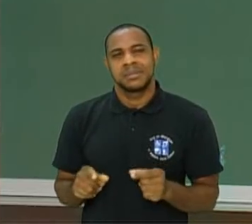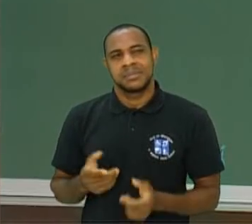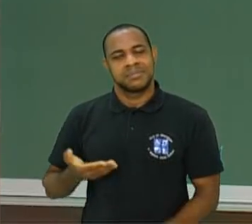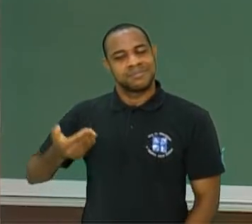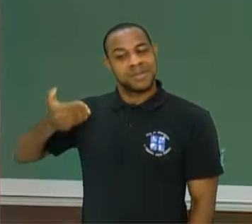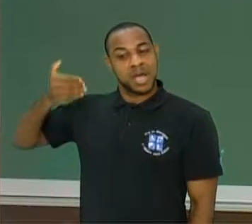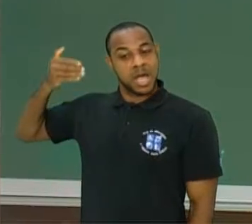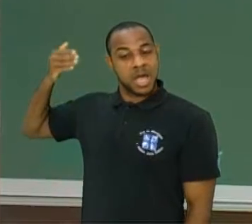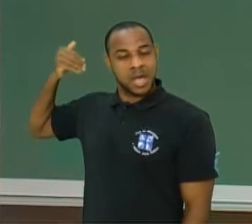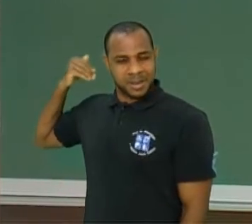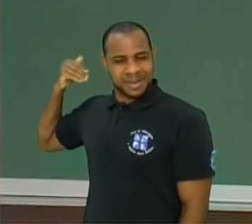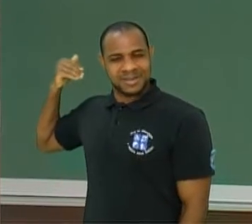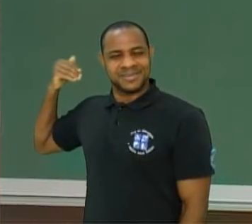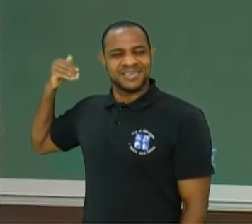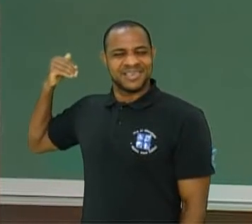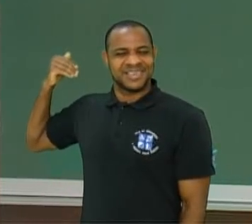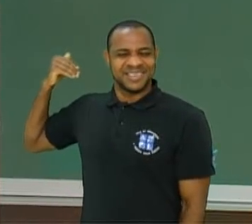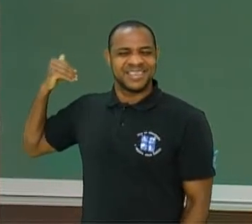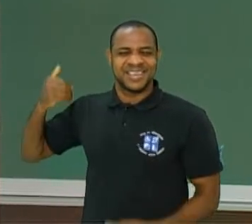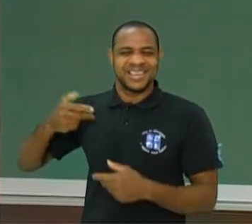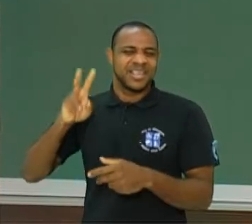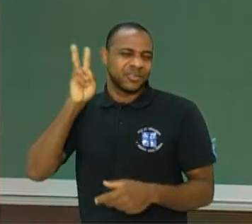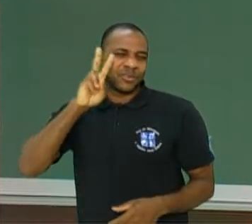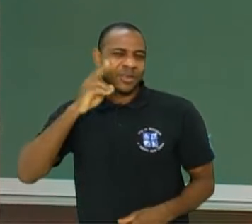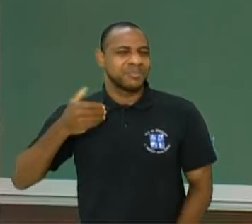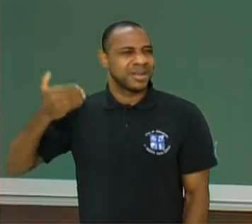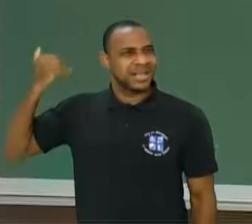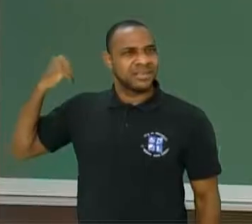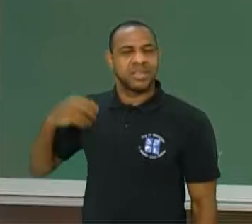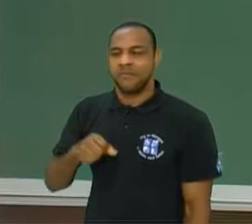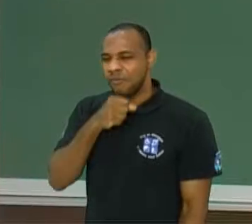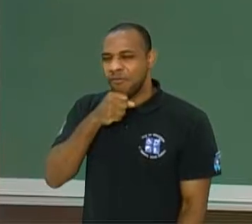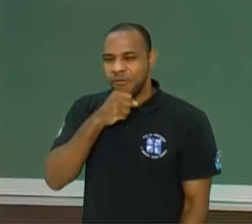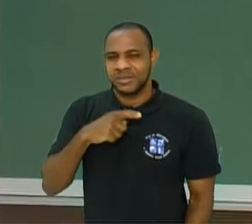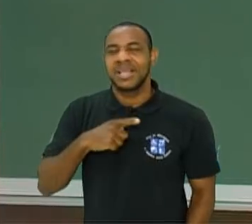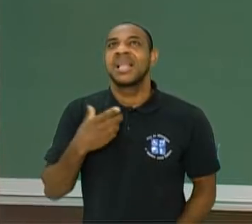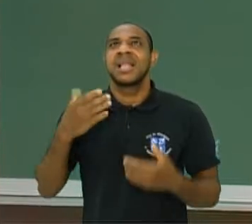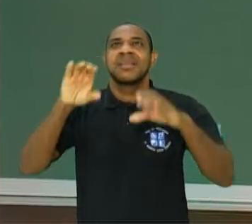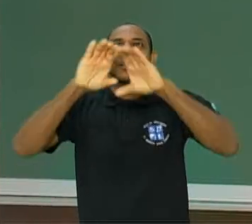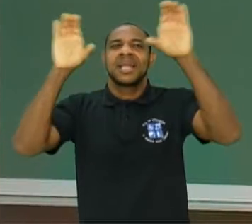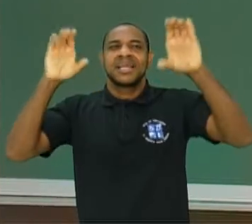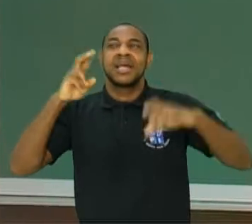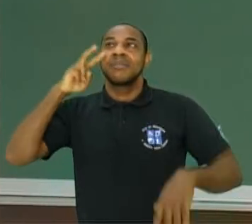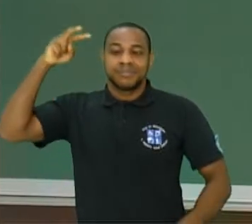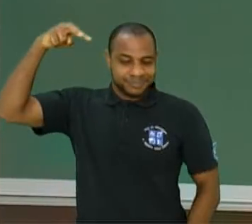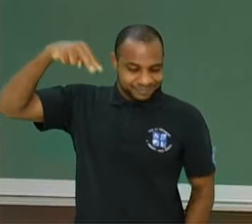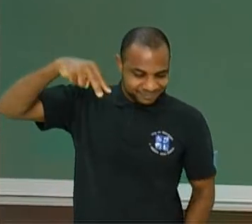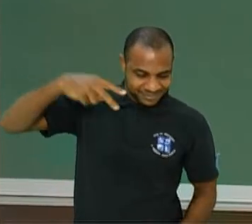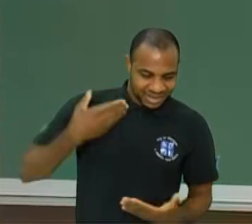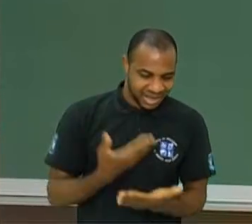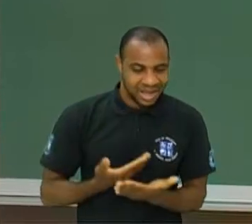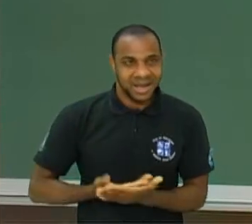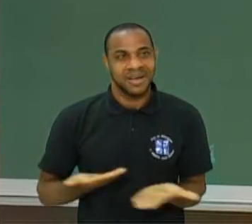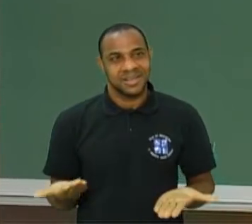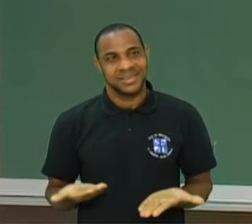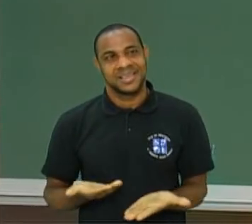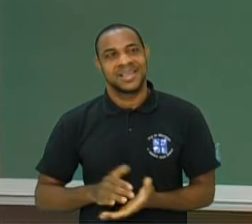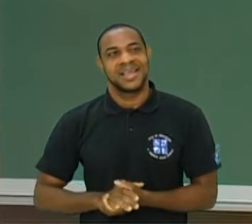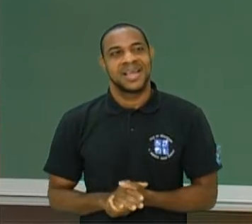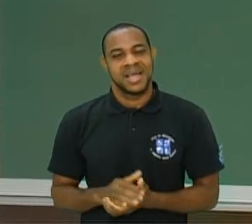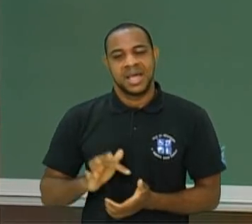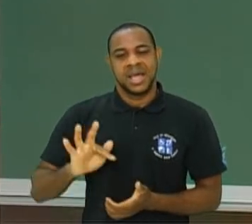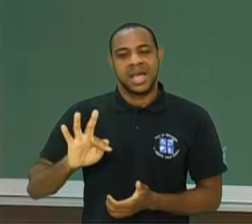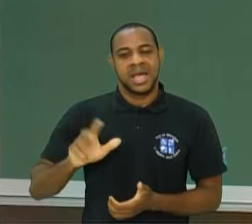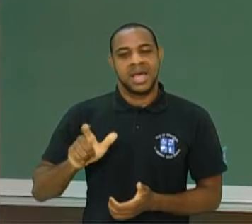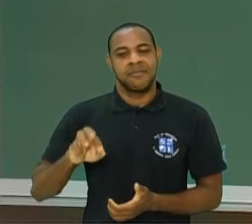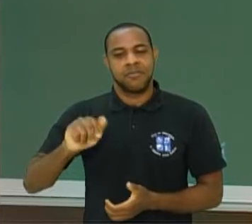ancestralidade, tem a figura da minha avó querida que está agora no céu e deve estar vendo a nossa aula aí. Então a Flora nasceu de